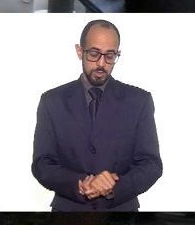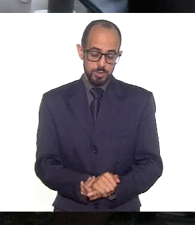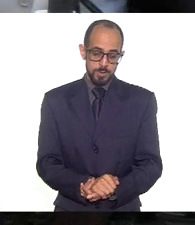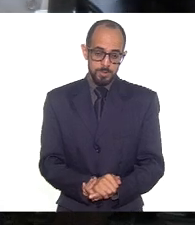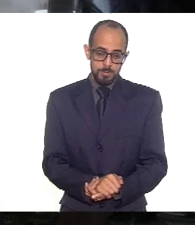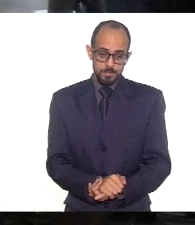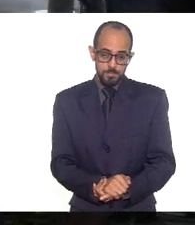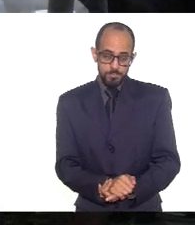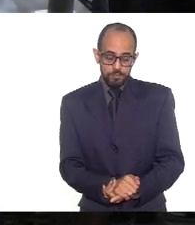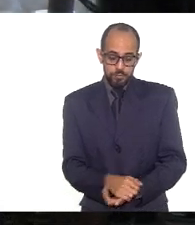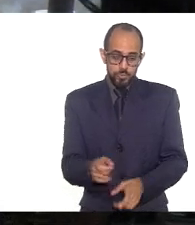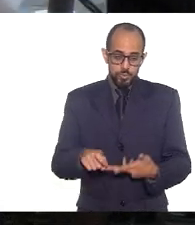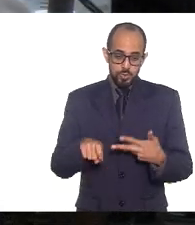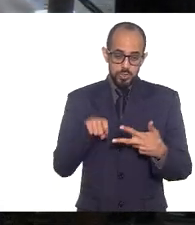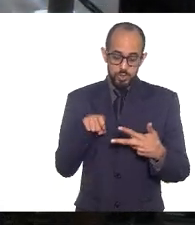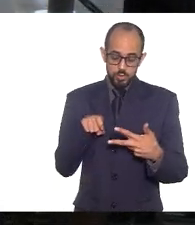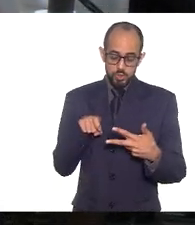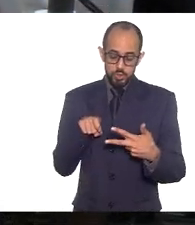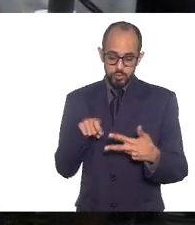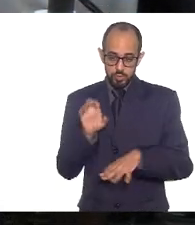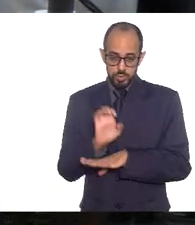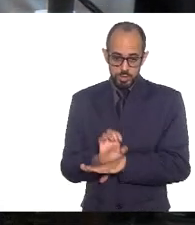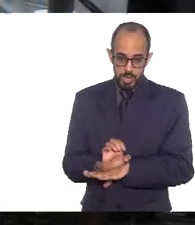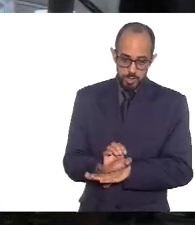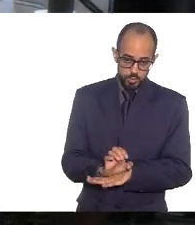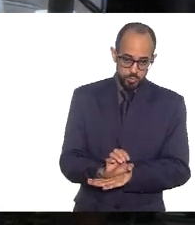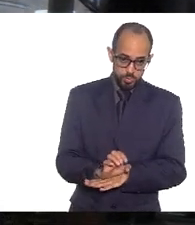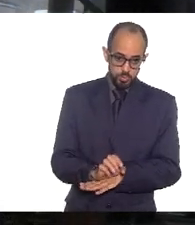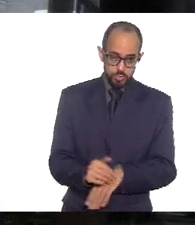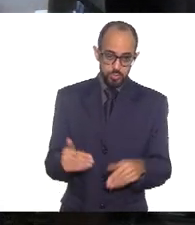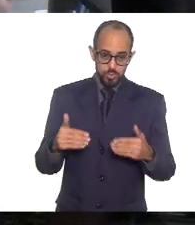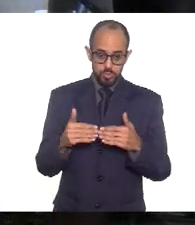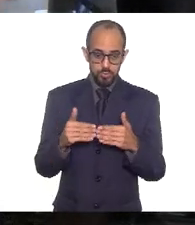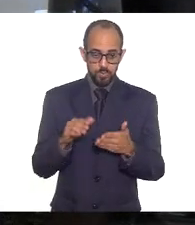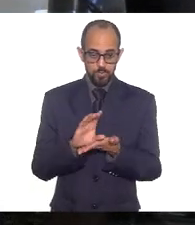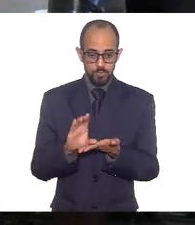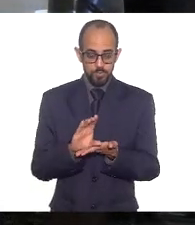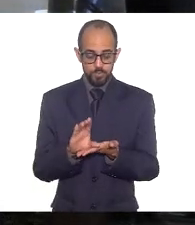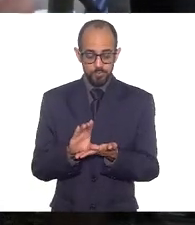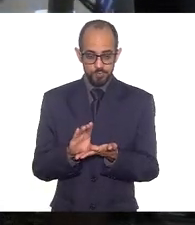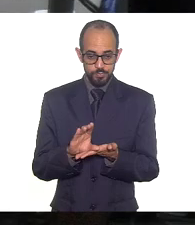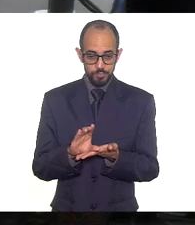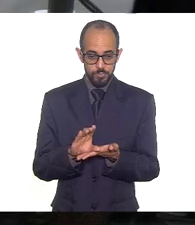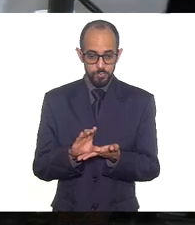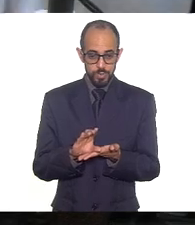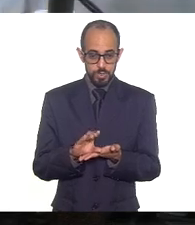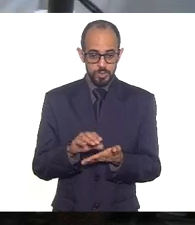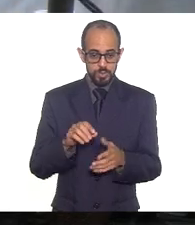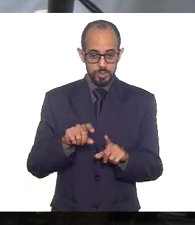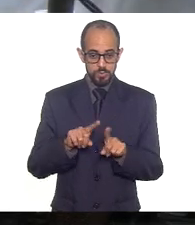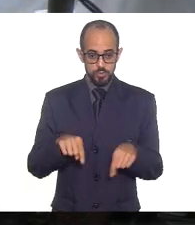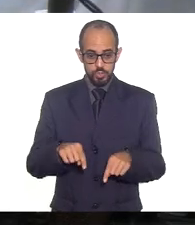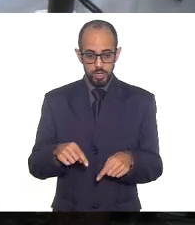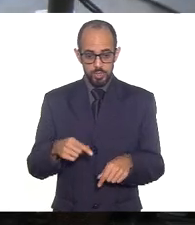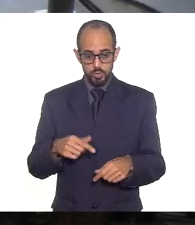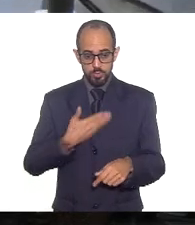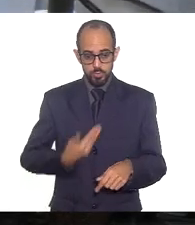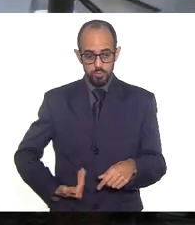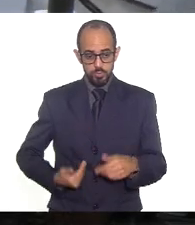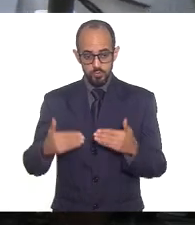Executivo Estadual parecer da comissão de concessão de tutela condicionada com emendas o servidor de ponto favorável de